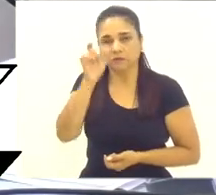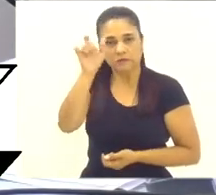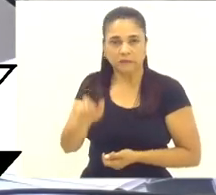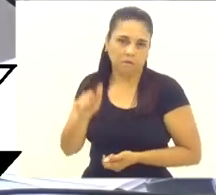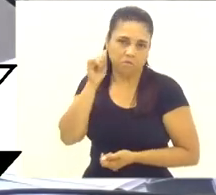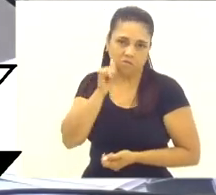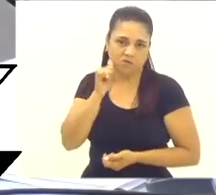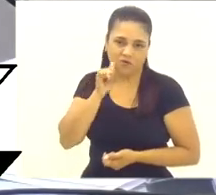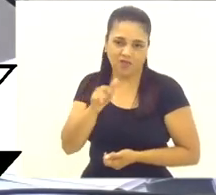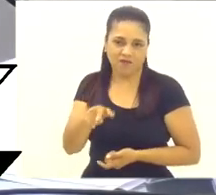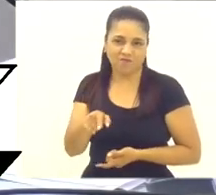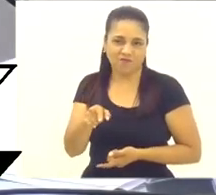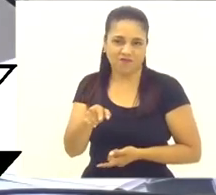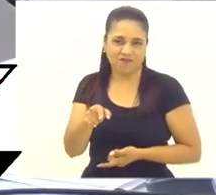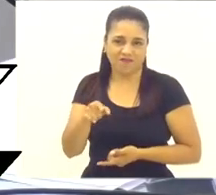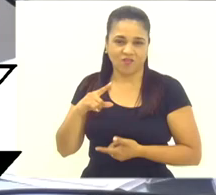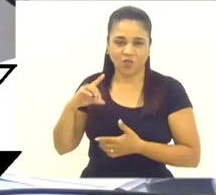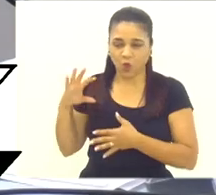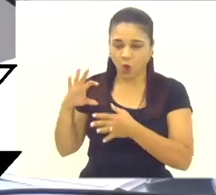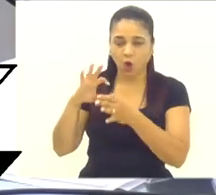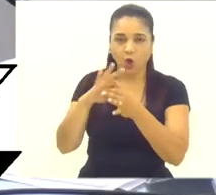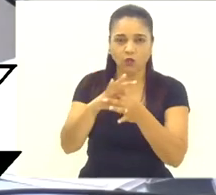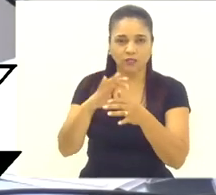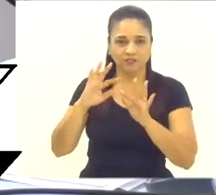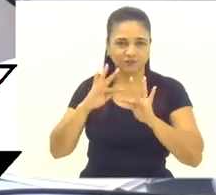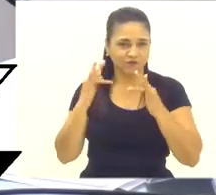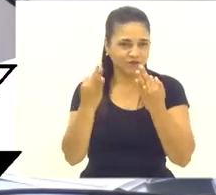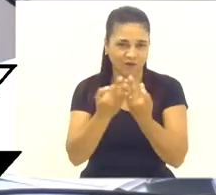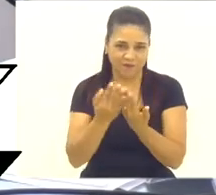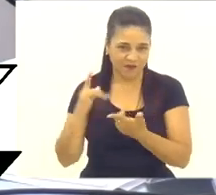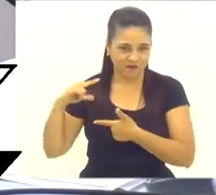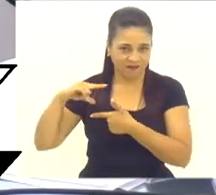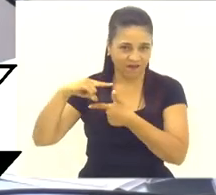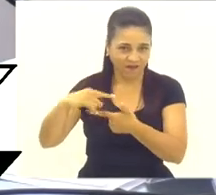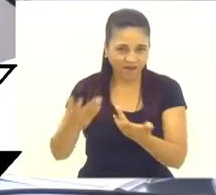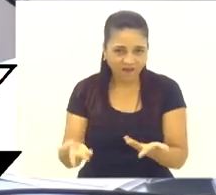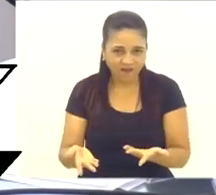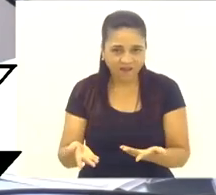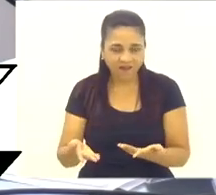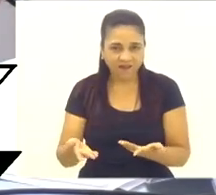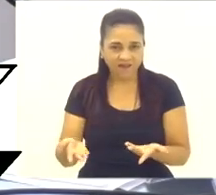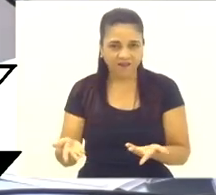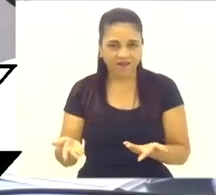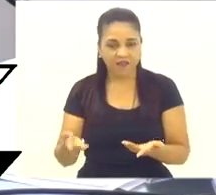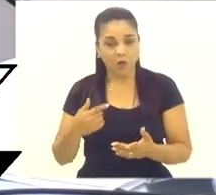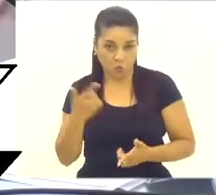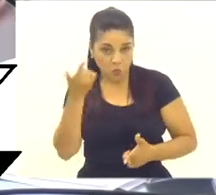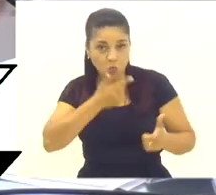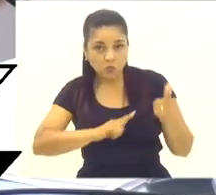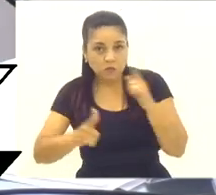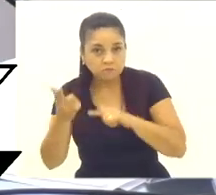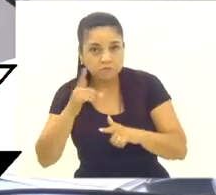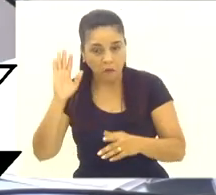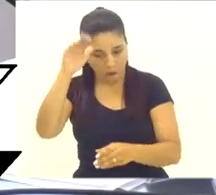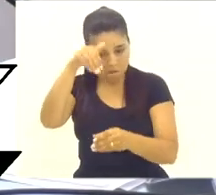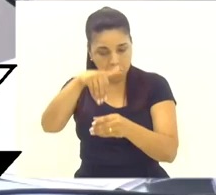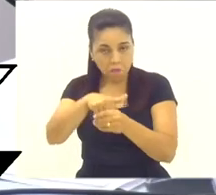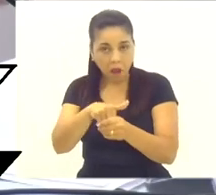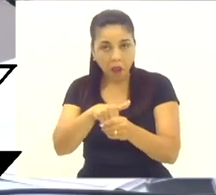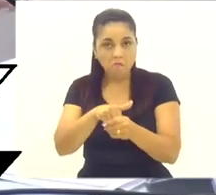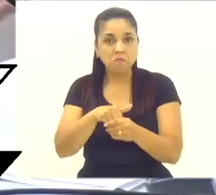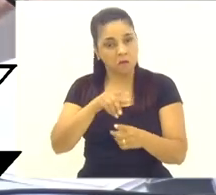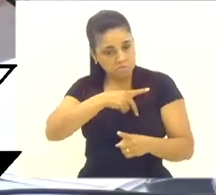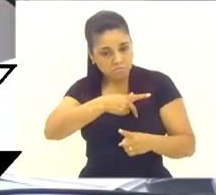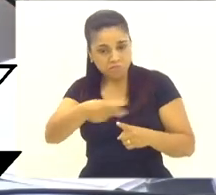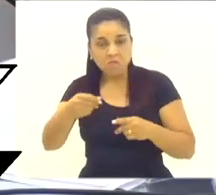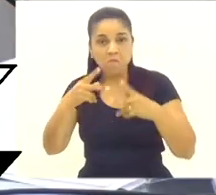vendo do seu contexto familiar eleição porque e ela também só consegue se eleger pelos seus méritos por mais contexto